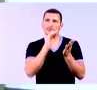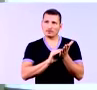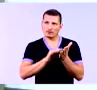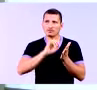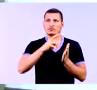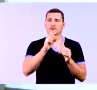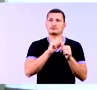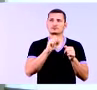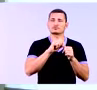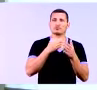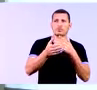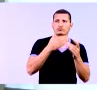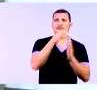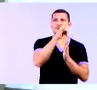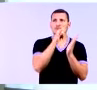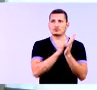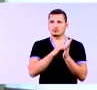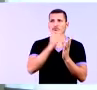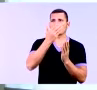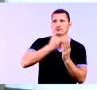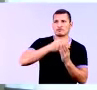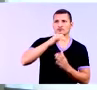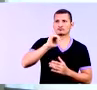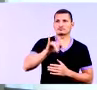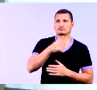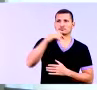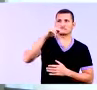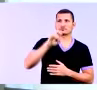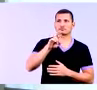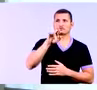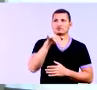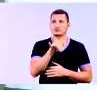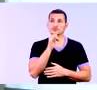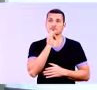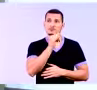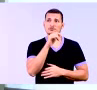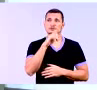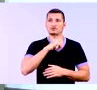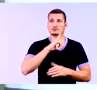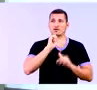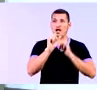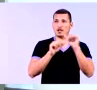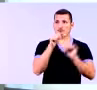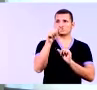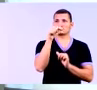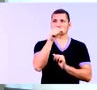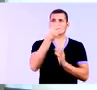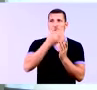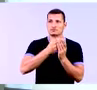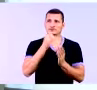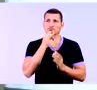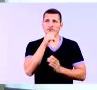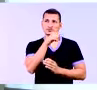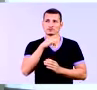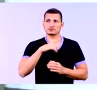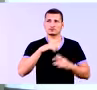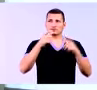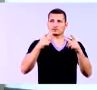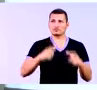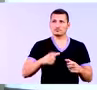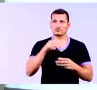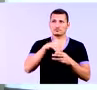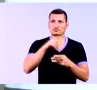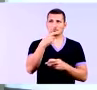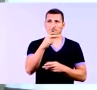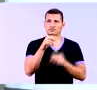qualquer de um arquivo do jQuery e houver uma atualização neste arquivo, se eles estão locais dentro